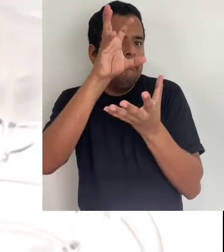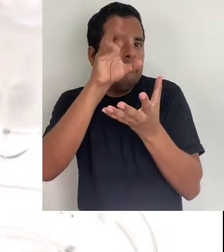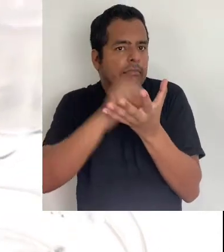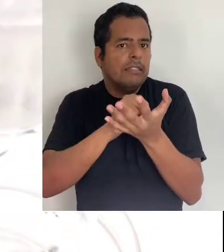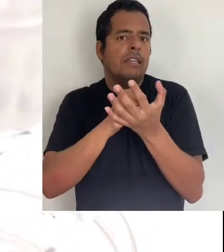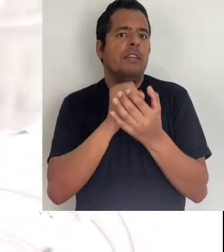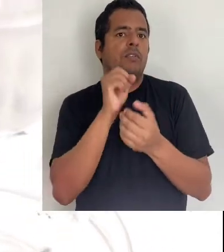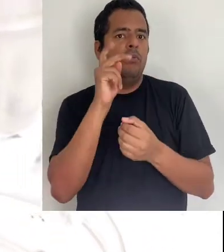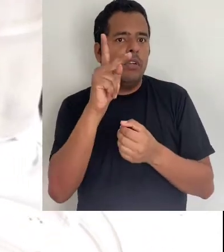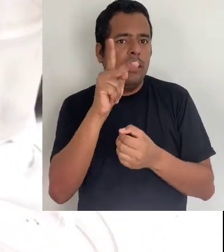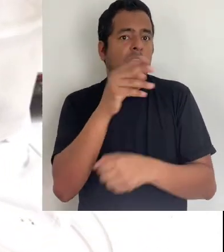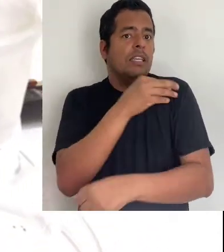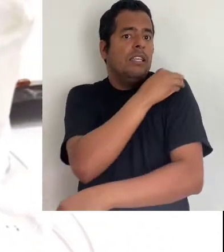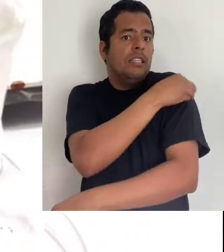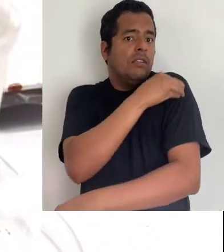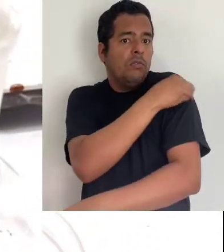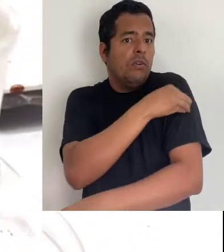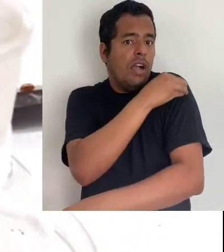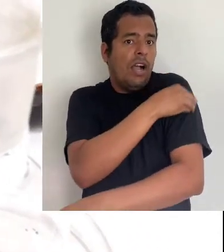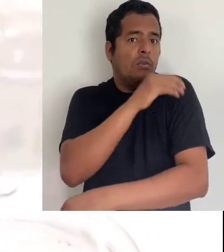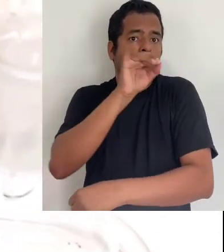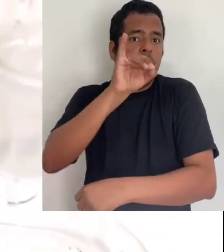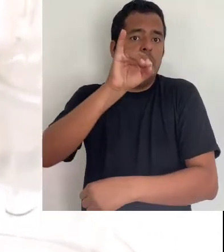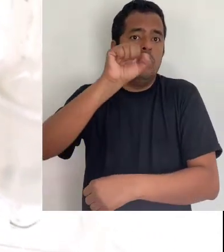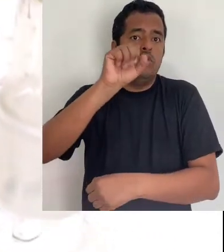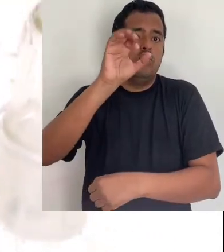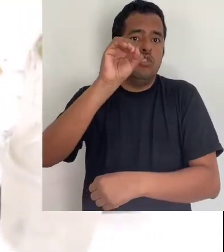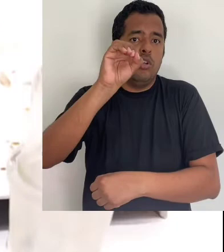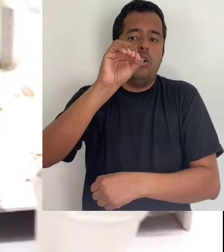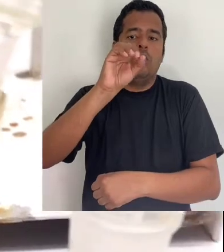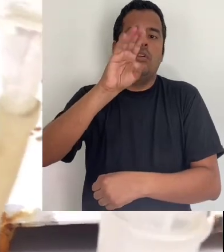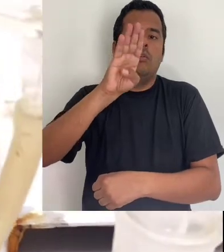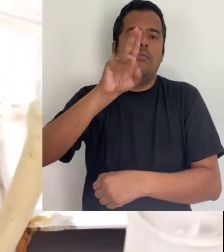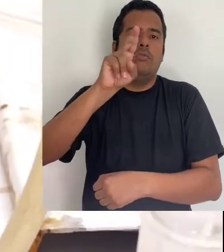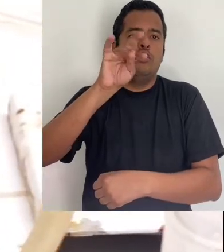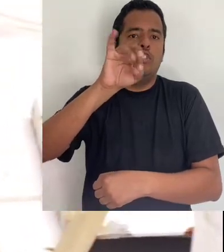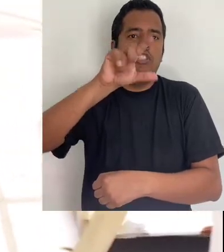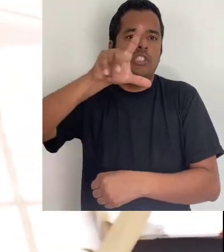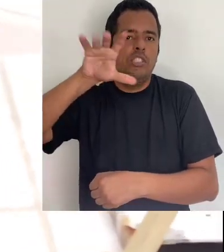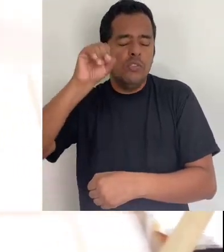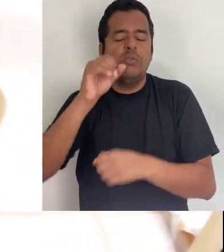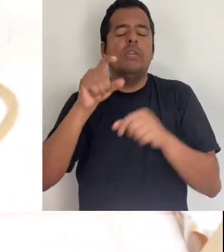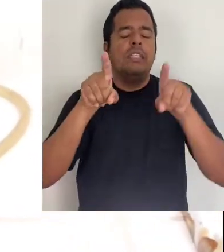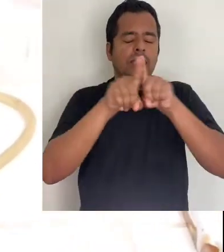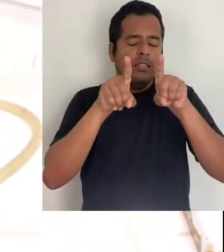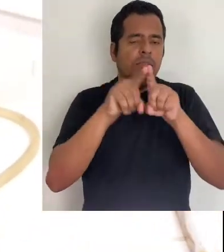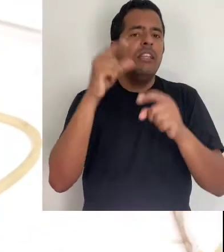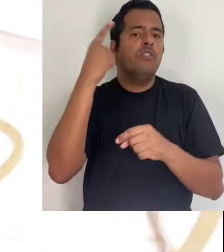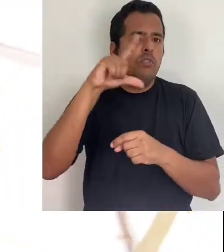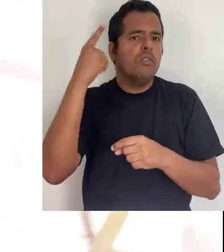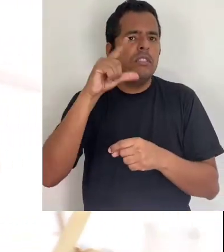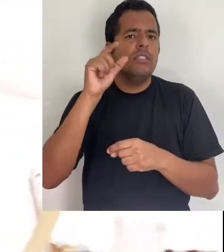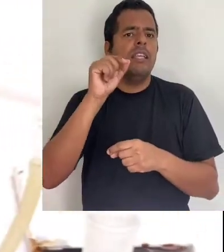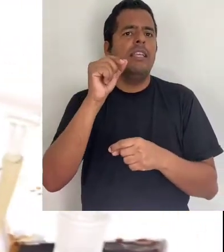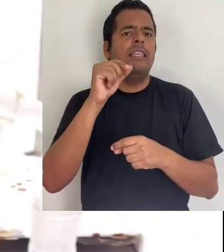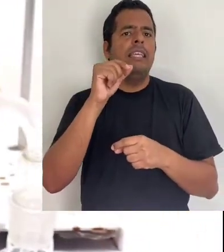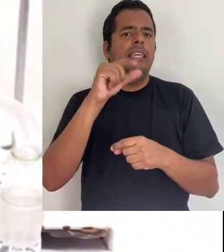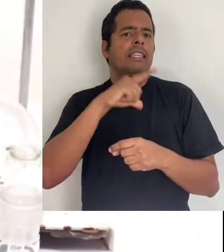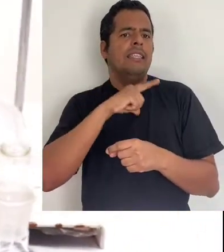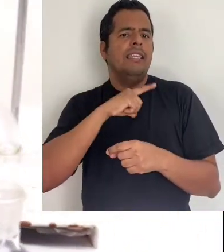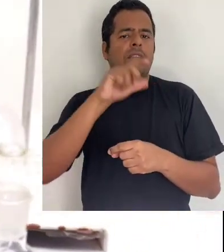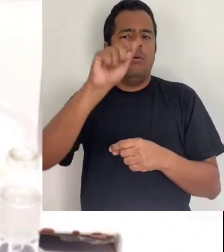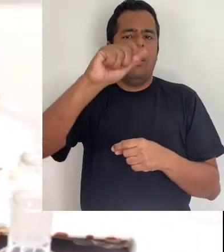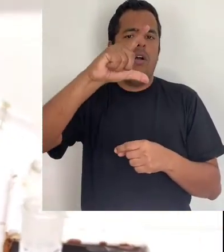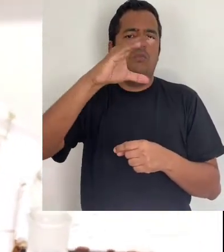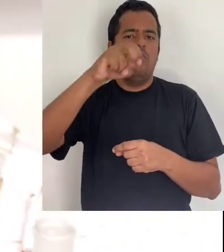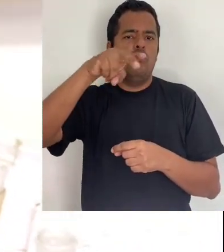querendo sintetizar. Então, do álcool isobutílico, certo? Eu consigo produzir o alceno por